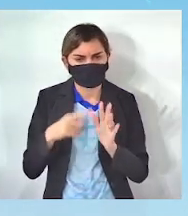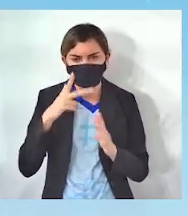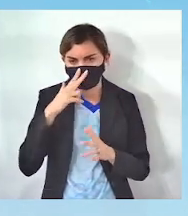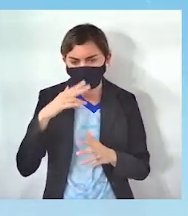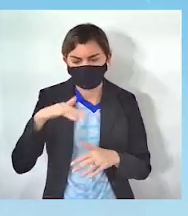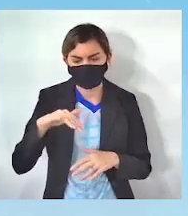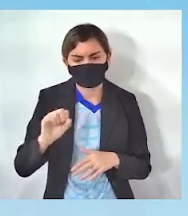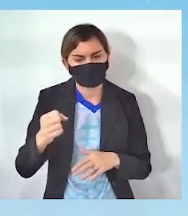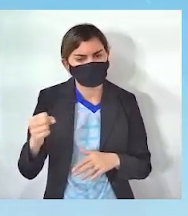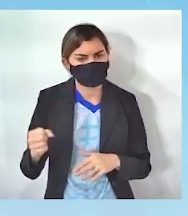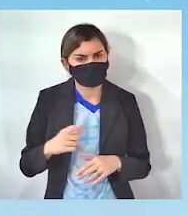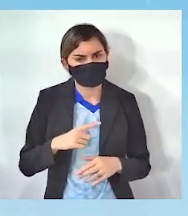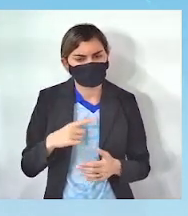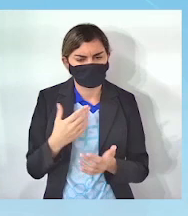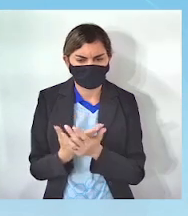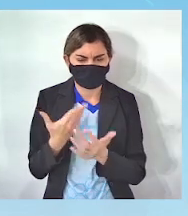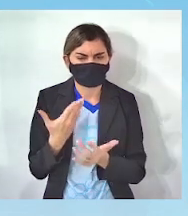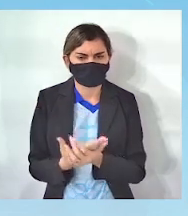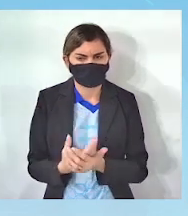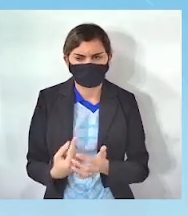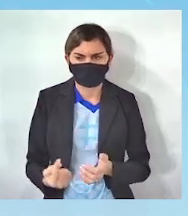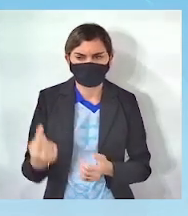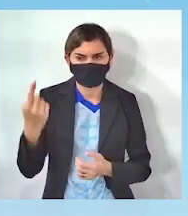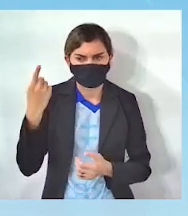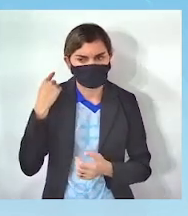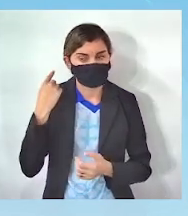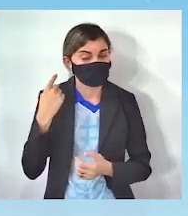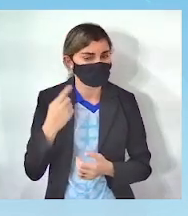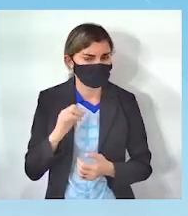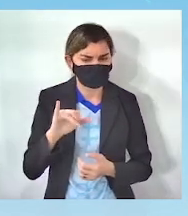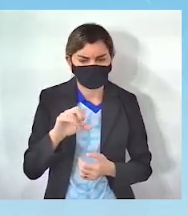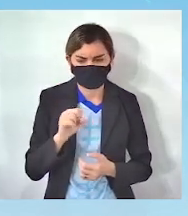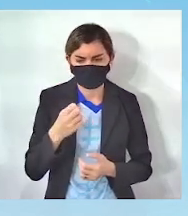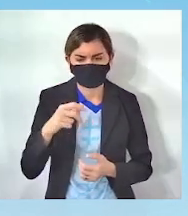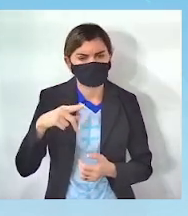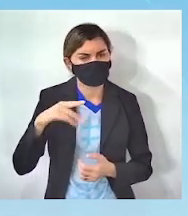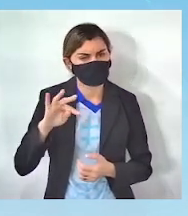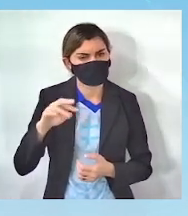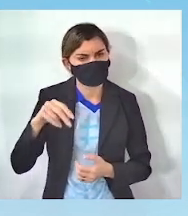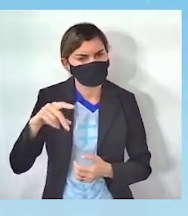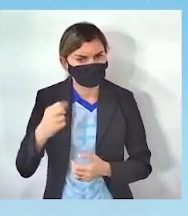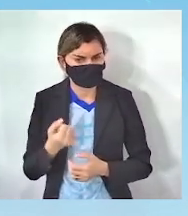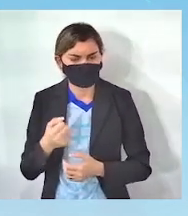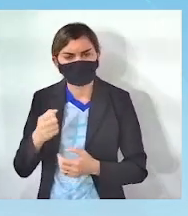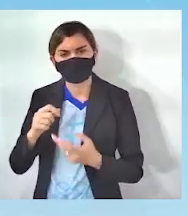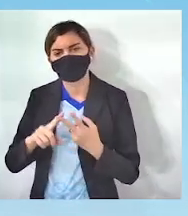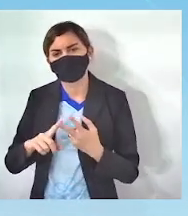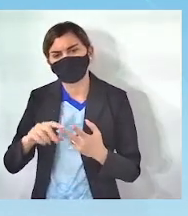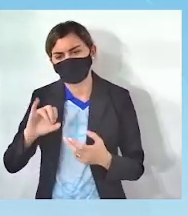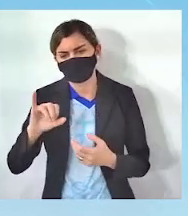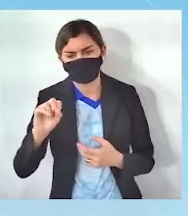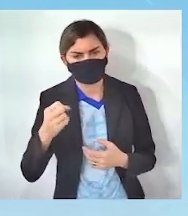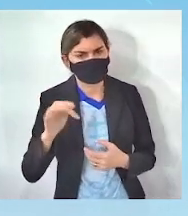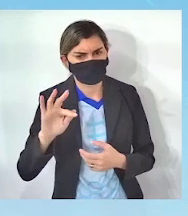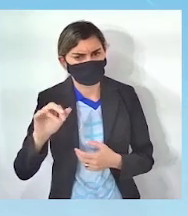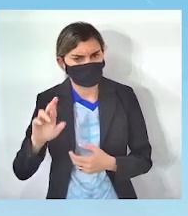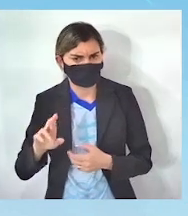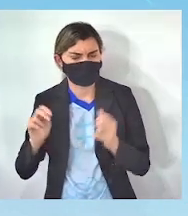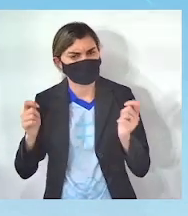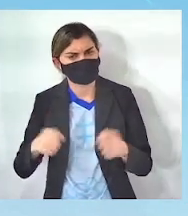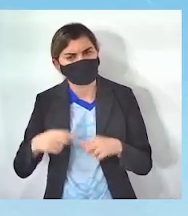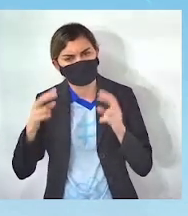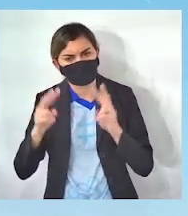massa. Quando a gente estudou lá atrás isótopos, isótonos, isóbaros, a gente viu que isso era